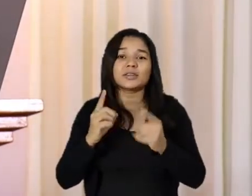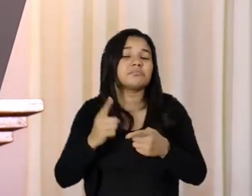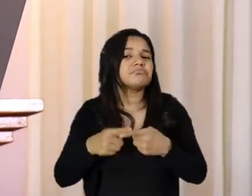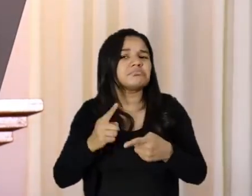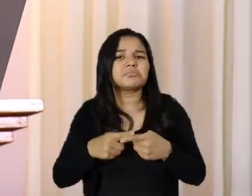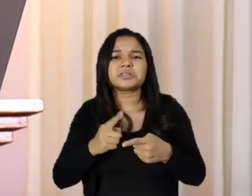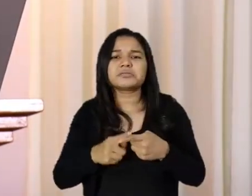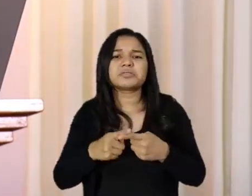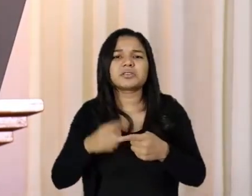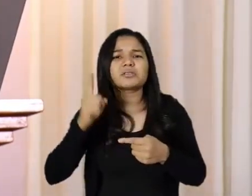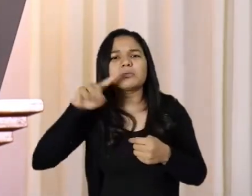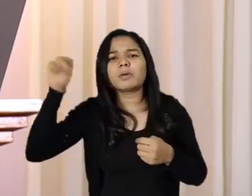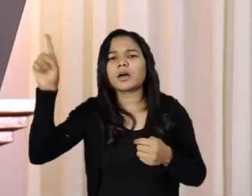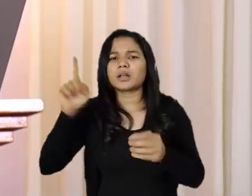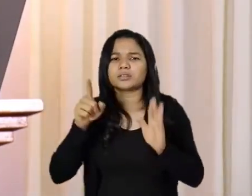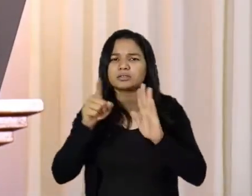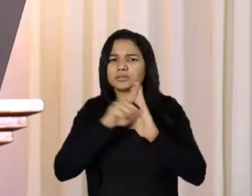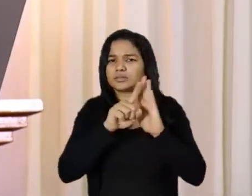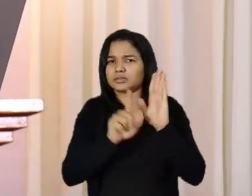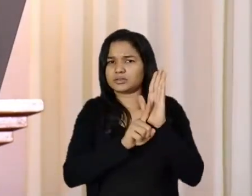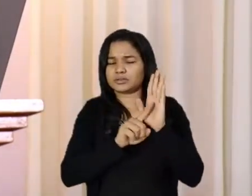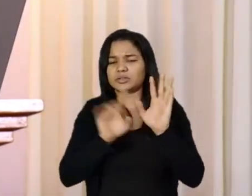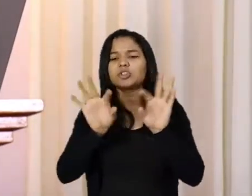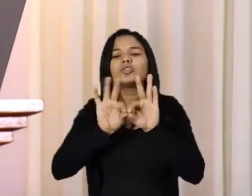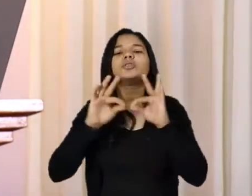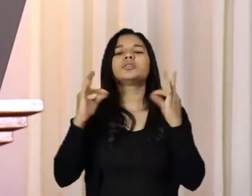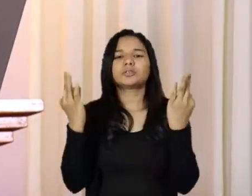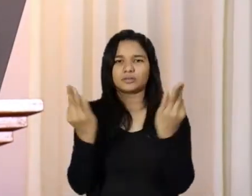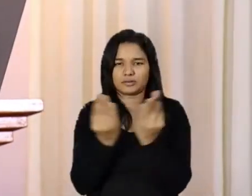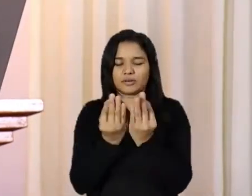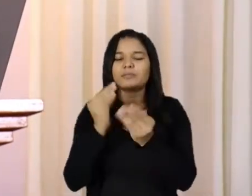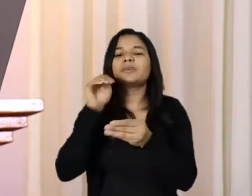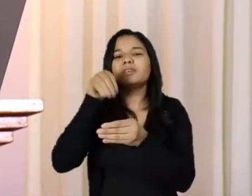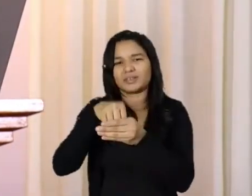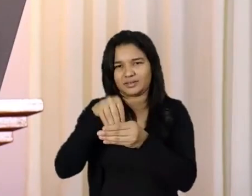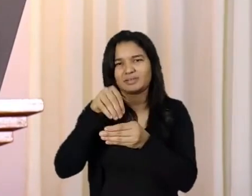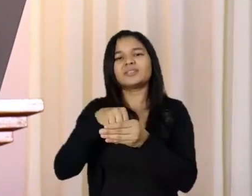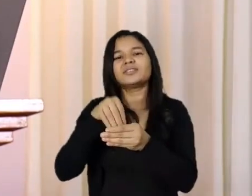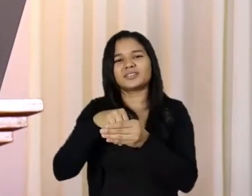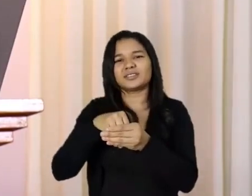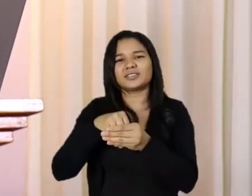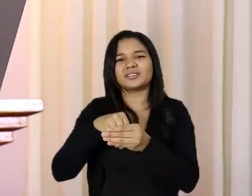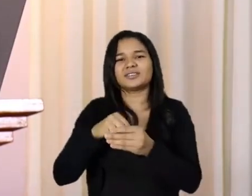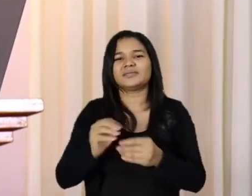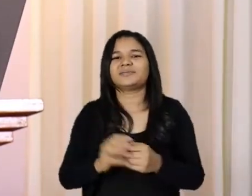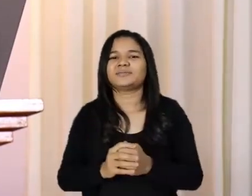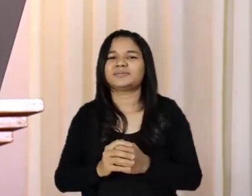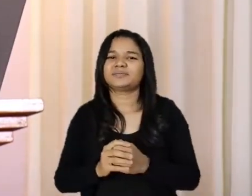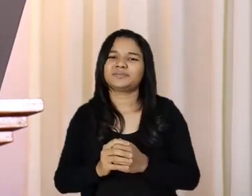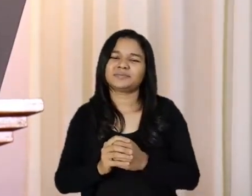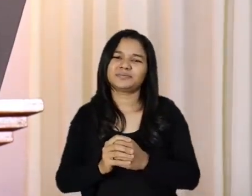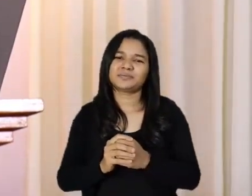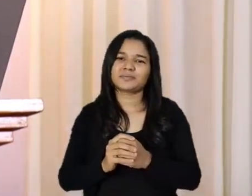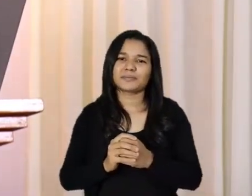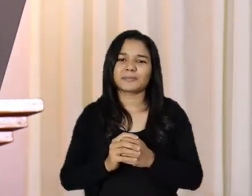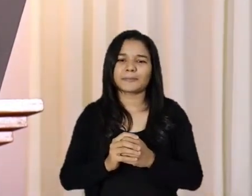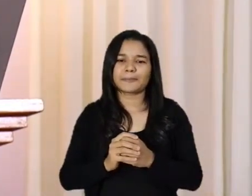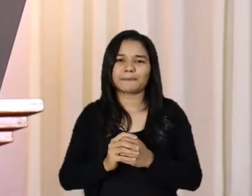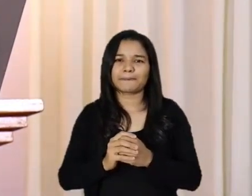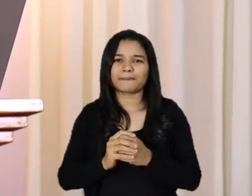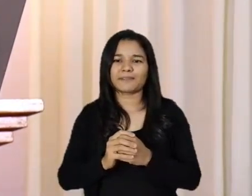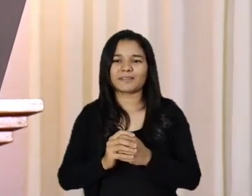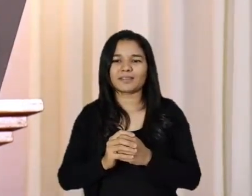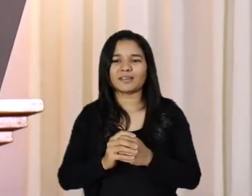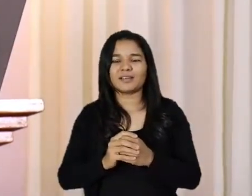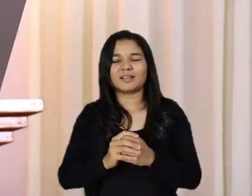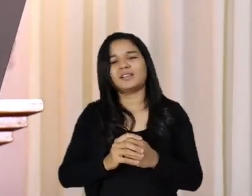famílias ali. Deus planejava, além dos animais, de colocar seres humanos. E Deus deu as dimensões exatas, como é que deveriam